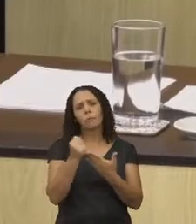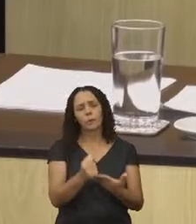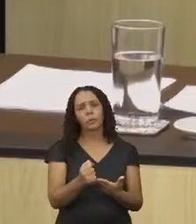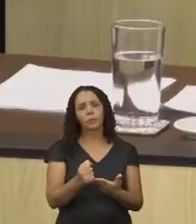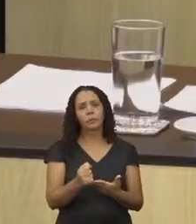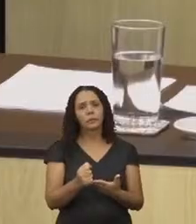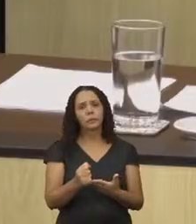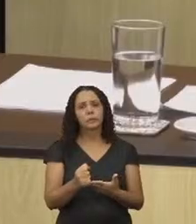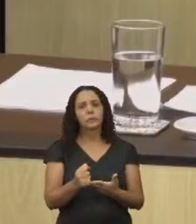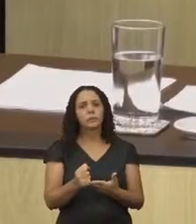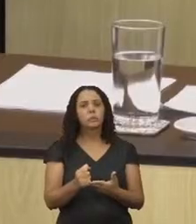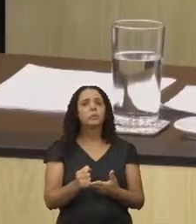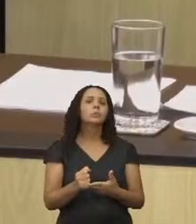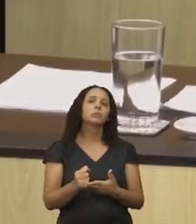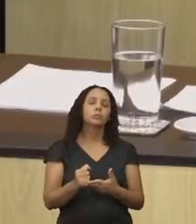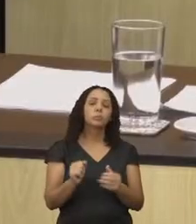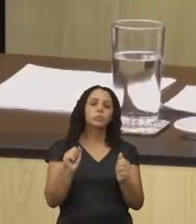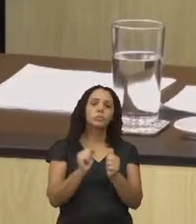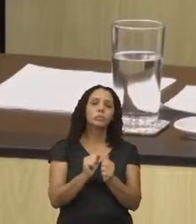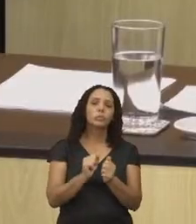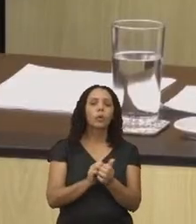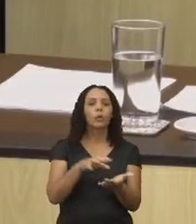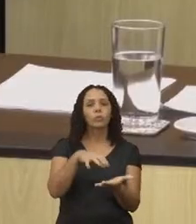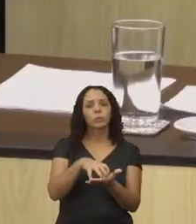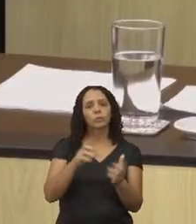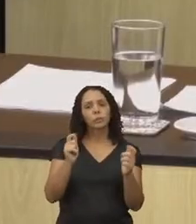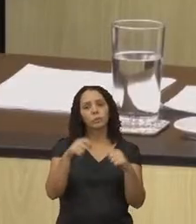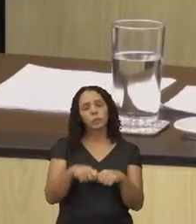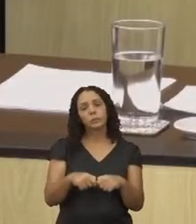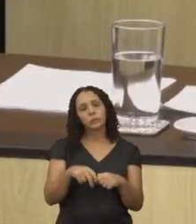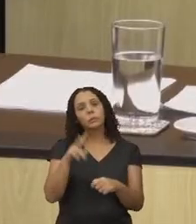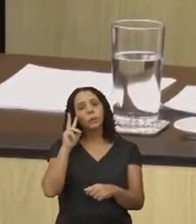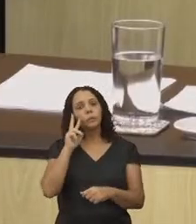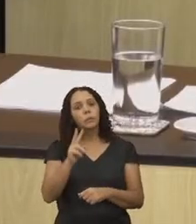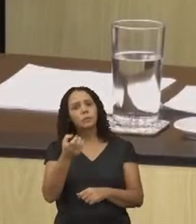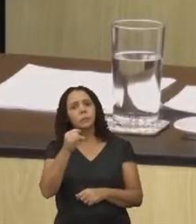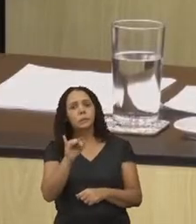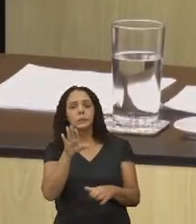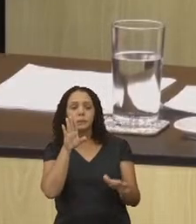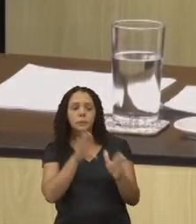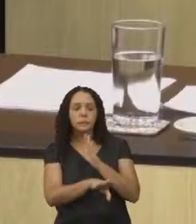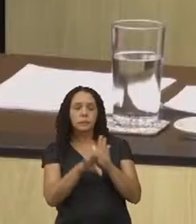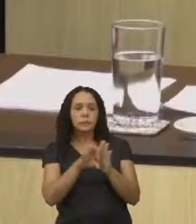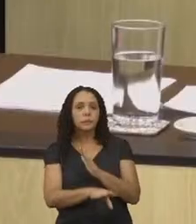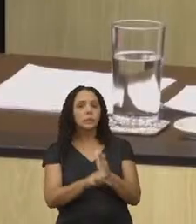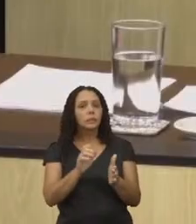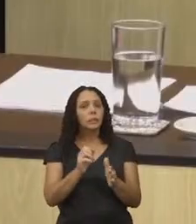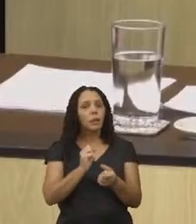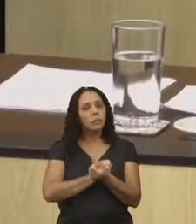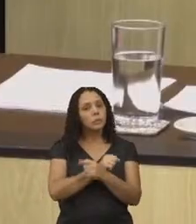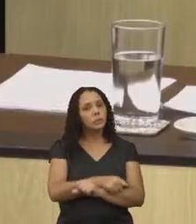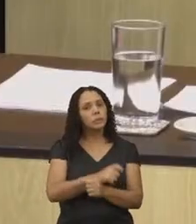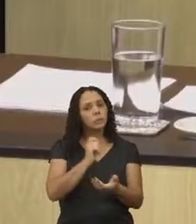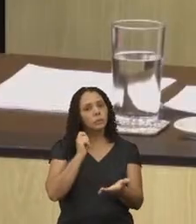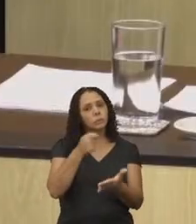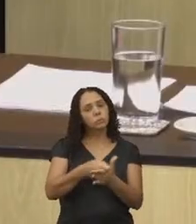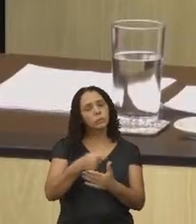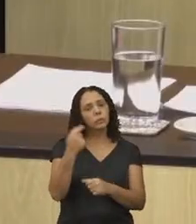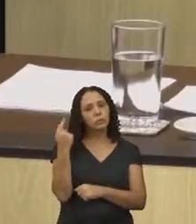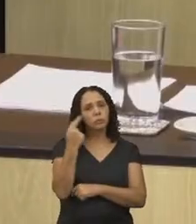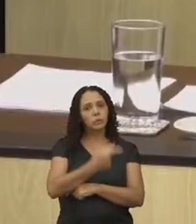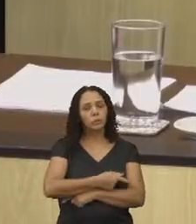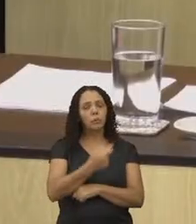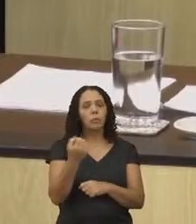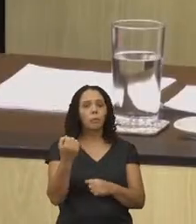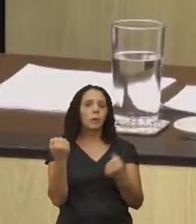de interceder junto aos órgãos competentes a fim de viabilizar a isenção do pagamento do pedágio para